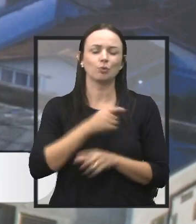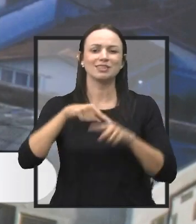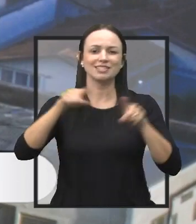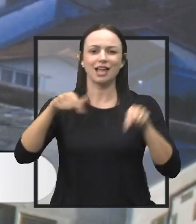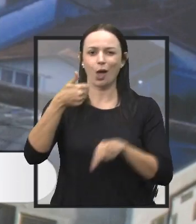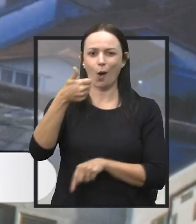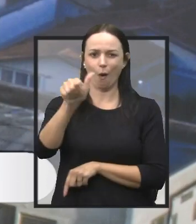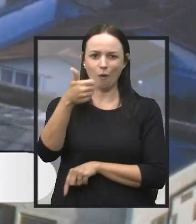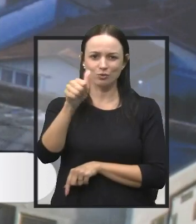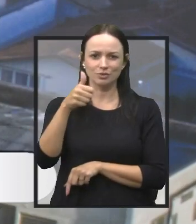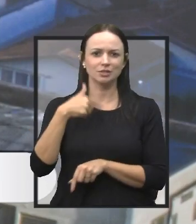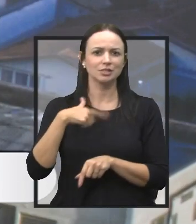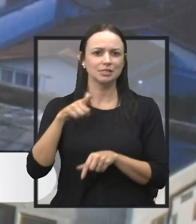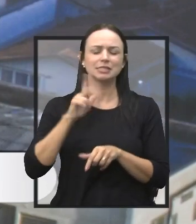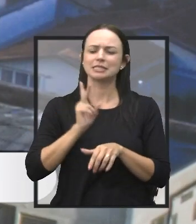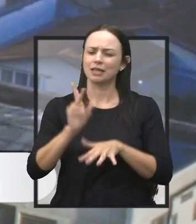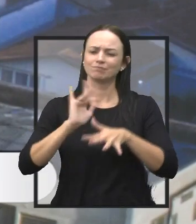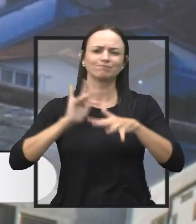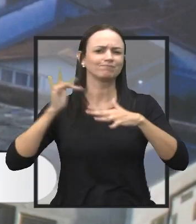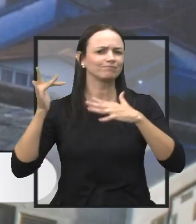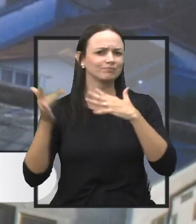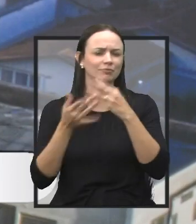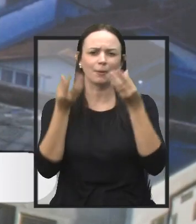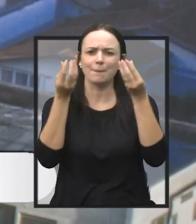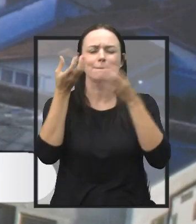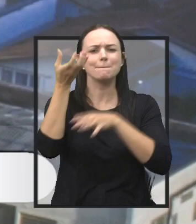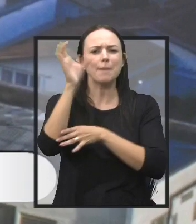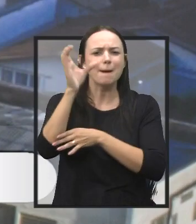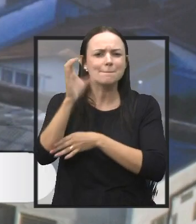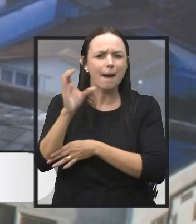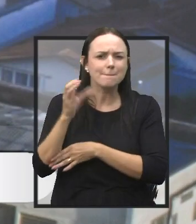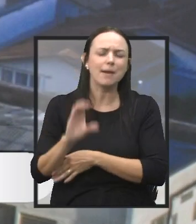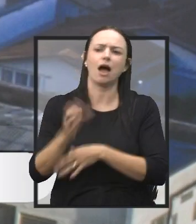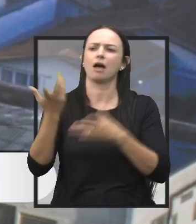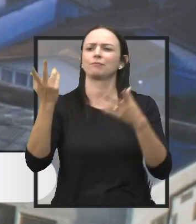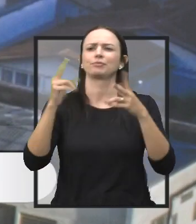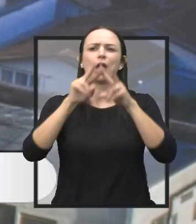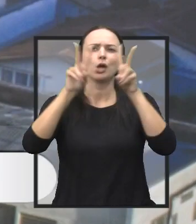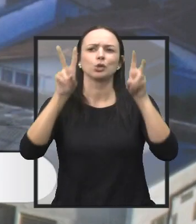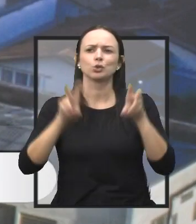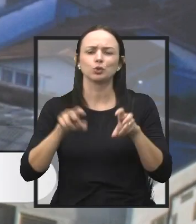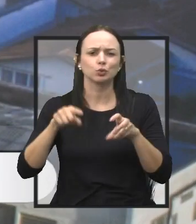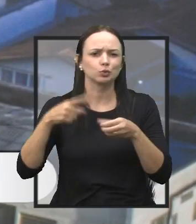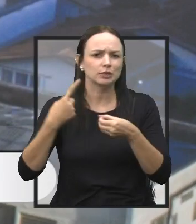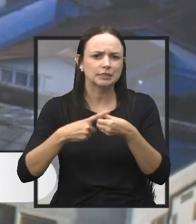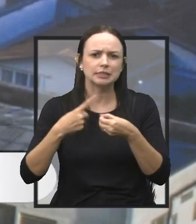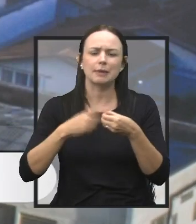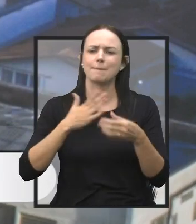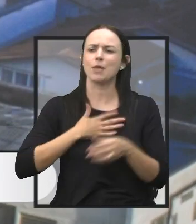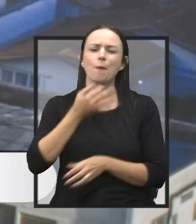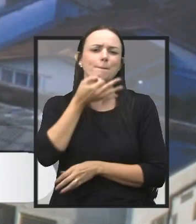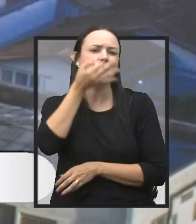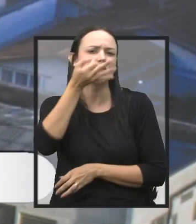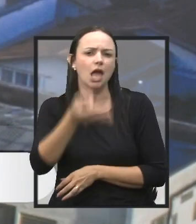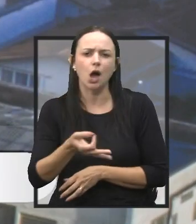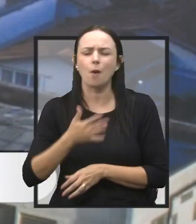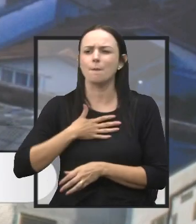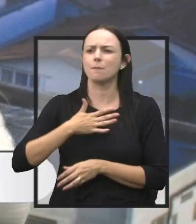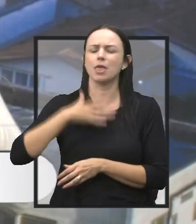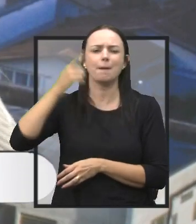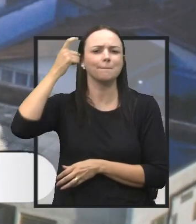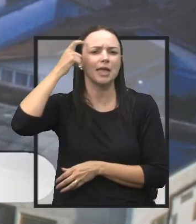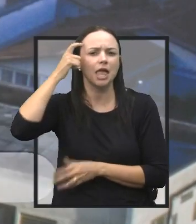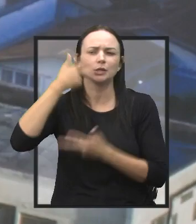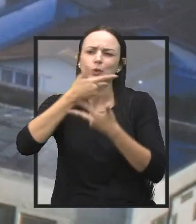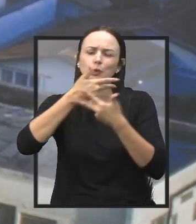Eu sempre estou nas redes sociais tratando dos assuntos da cidade, dos meus posicionamentos da Câmara, sobre o que eu penso, sobre o que eu